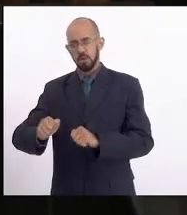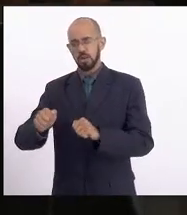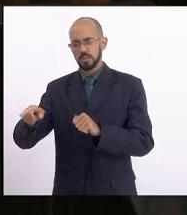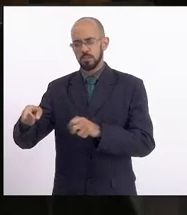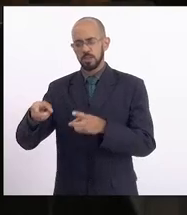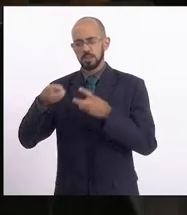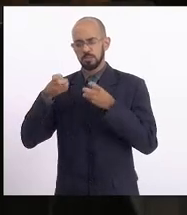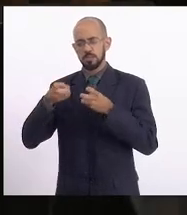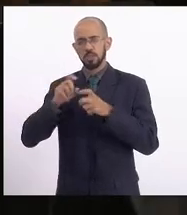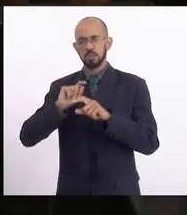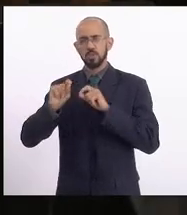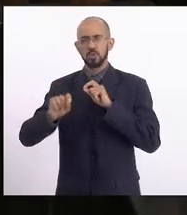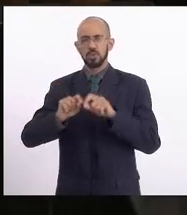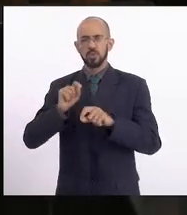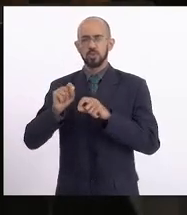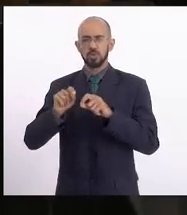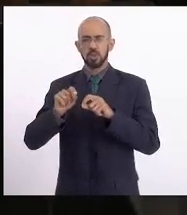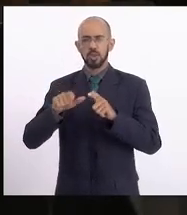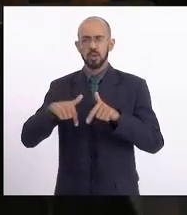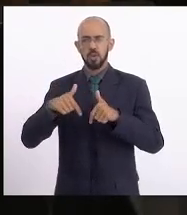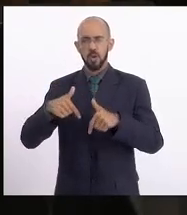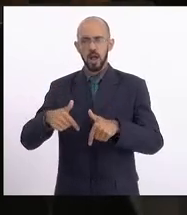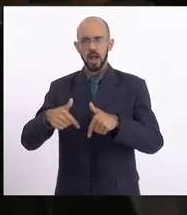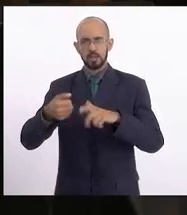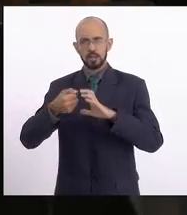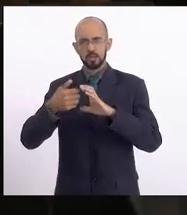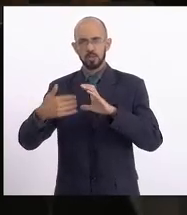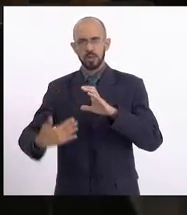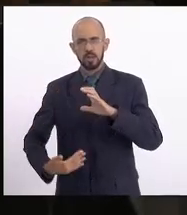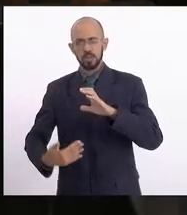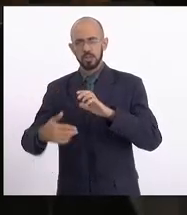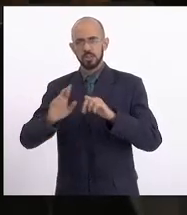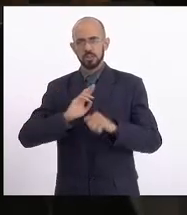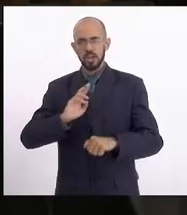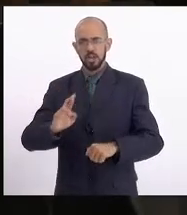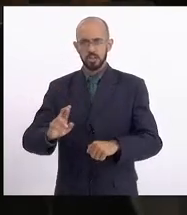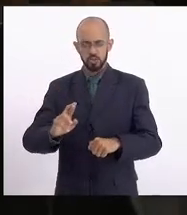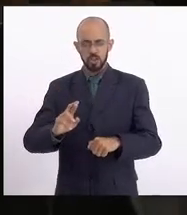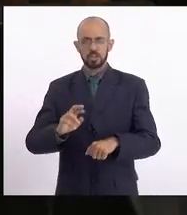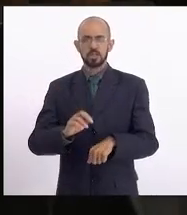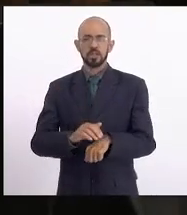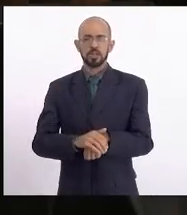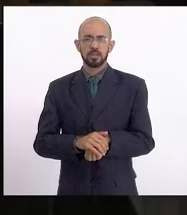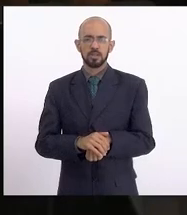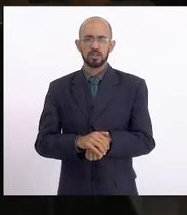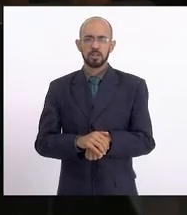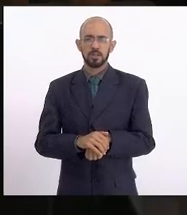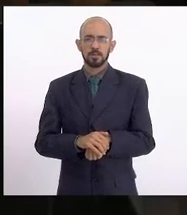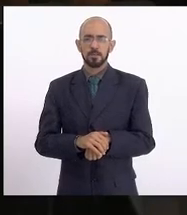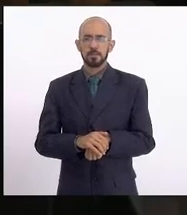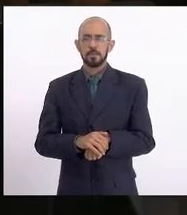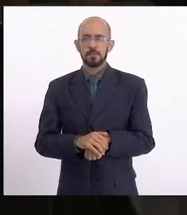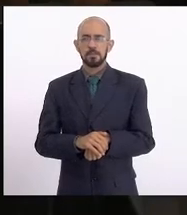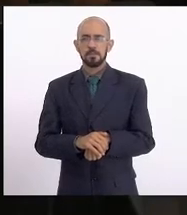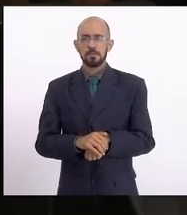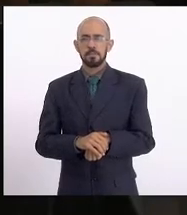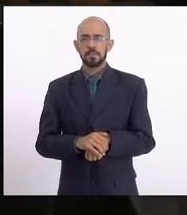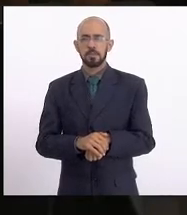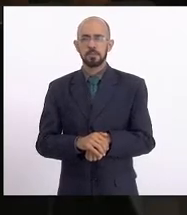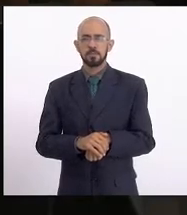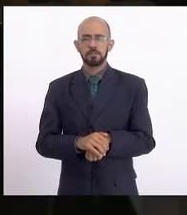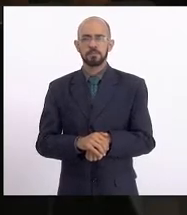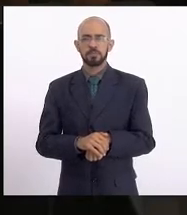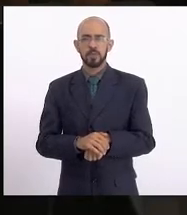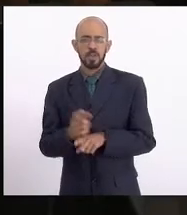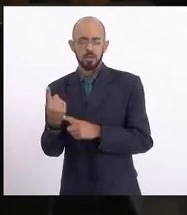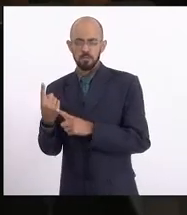pelos seguintes atos de caráter religioso. Abro aqui os incisos desse segundo artigo.